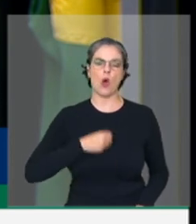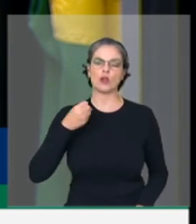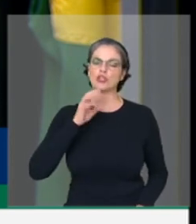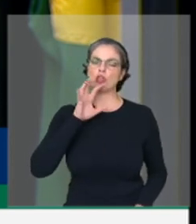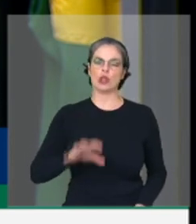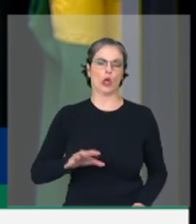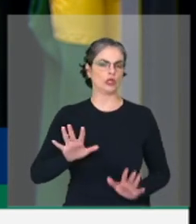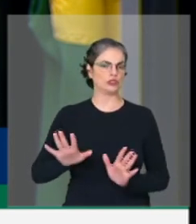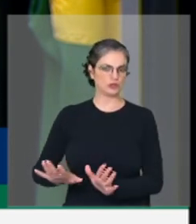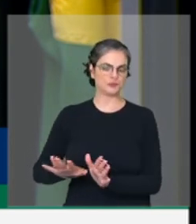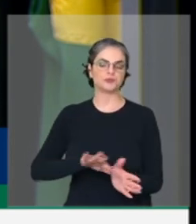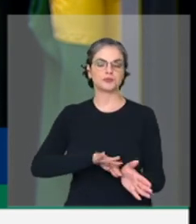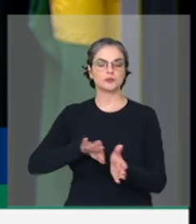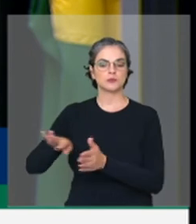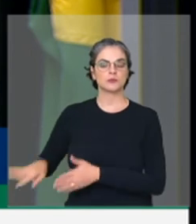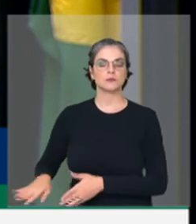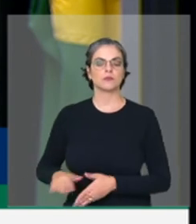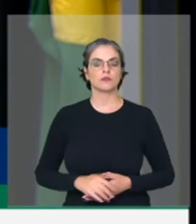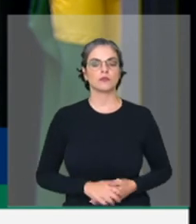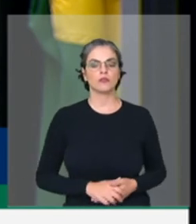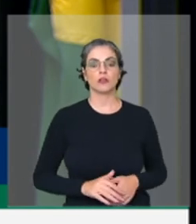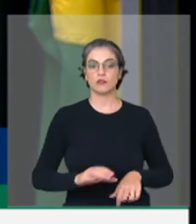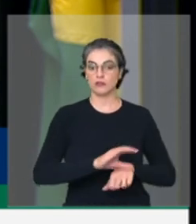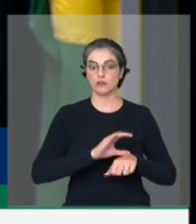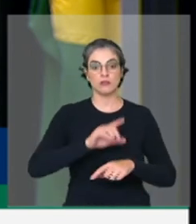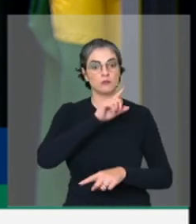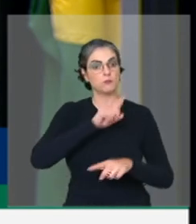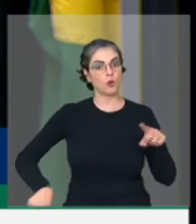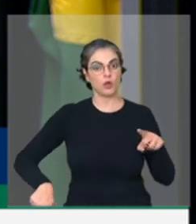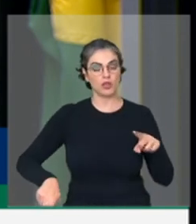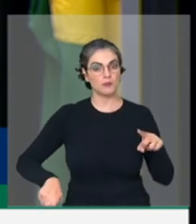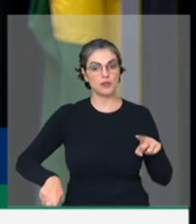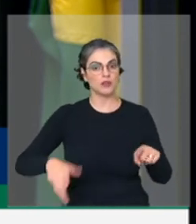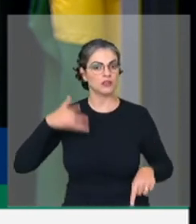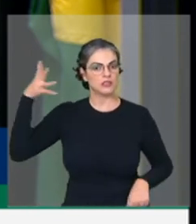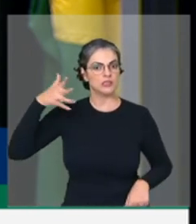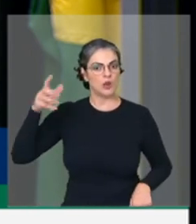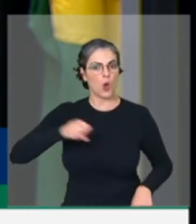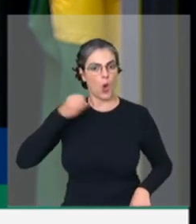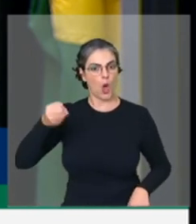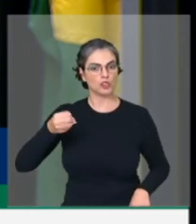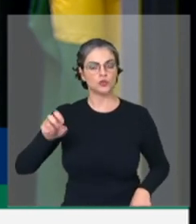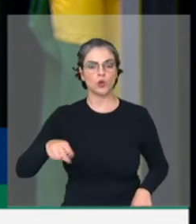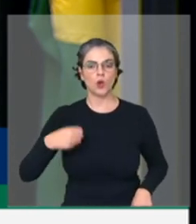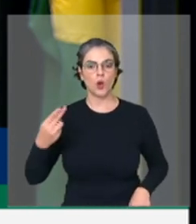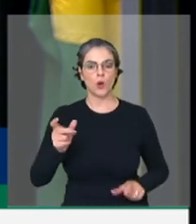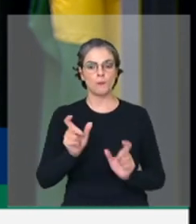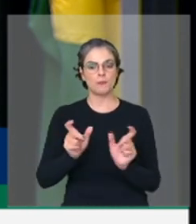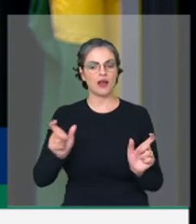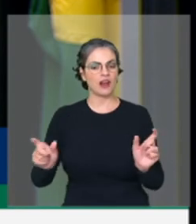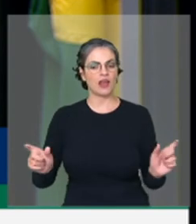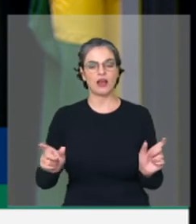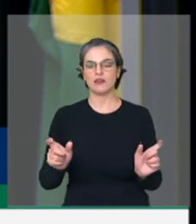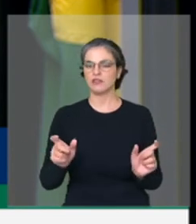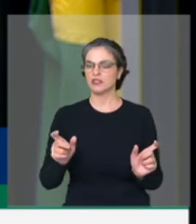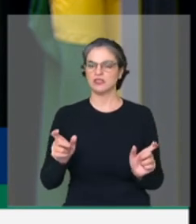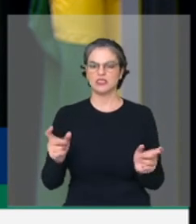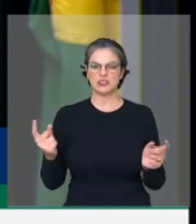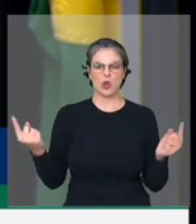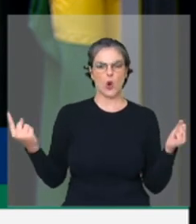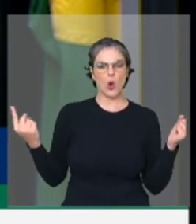constituinte originário vedou a divulgação de discursos de ódio e a propagação de expressões contrárias